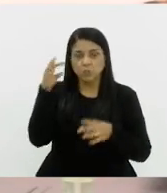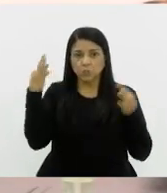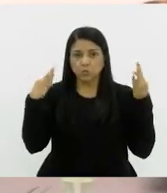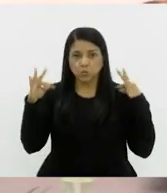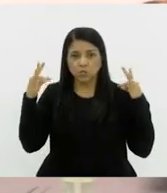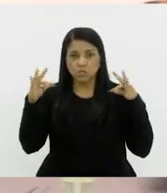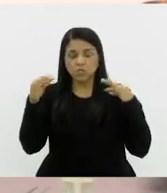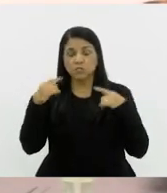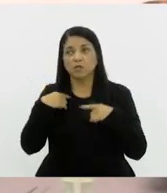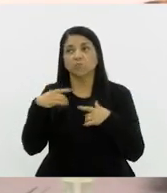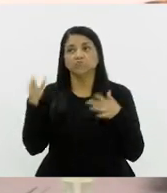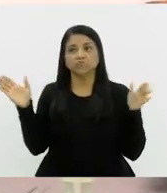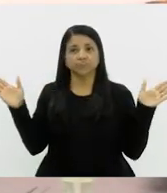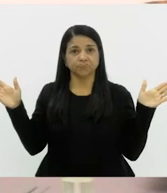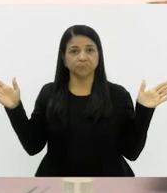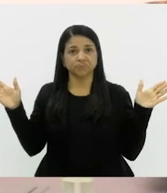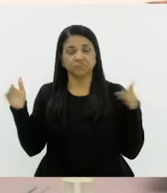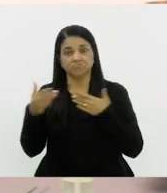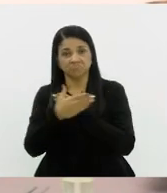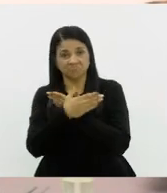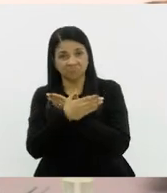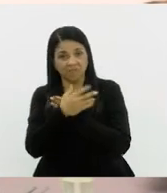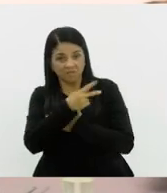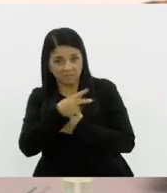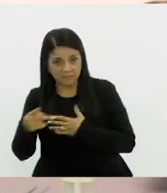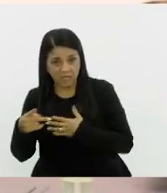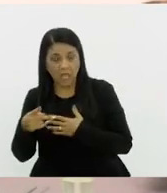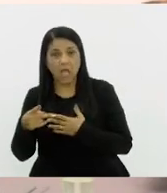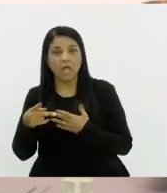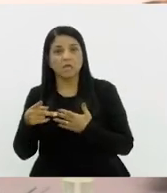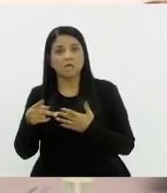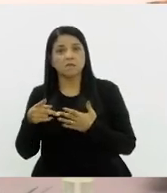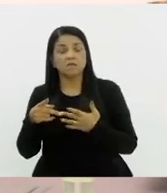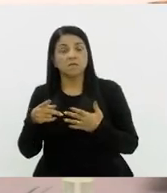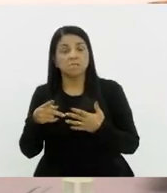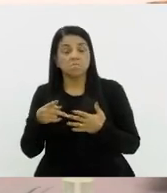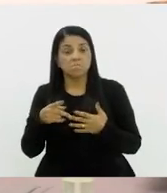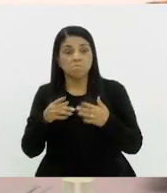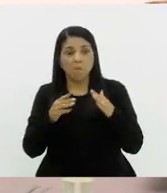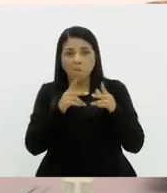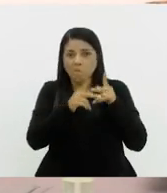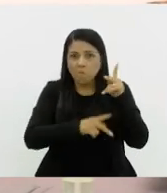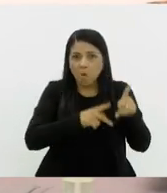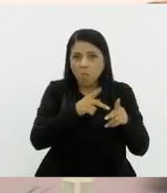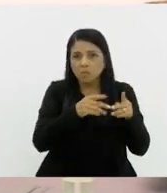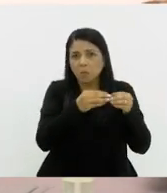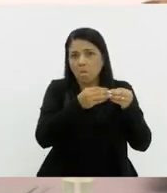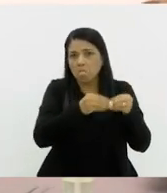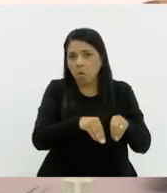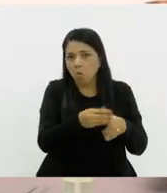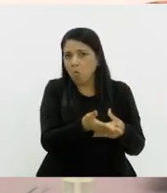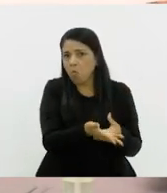Redentor, milhares e milhares e milhares de pessoas são impactadas. Para cada turista